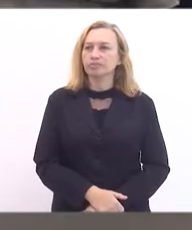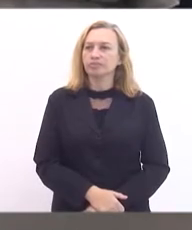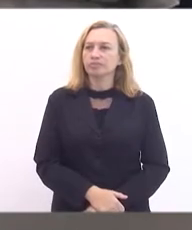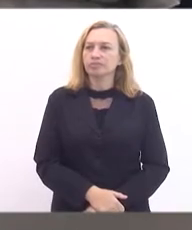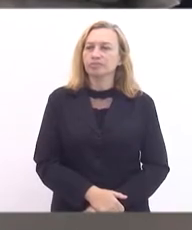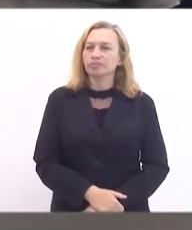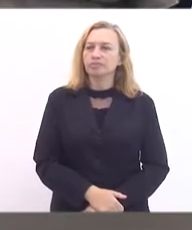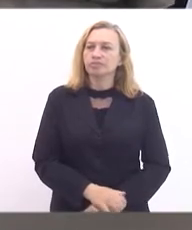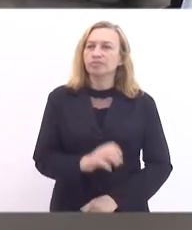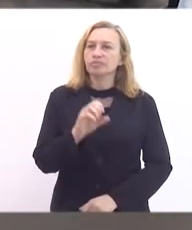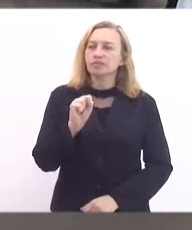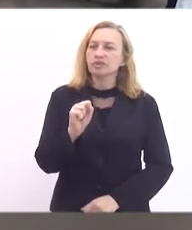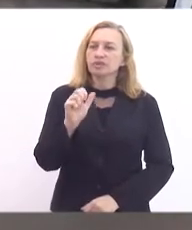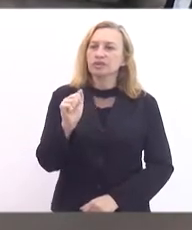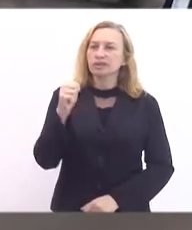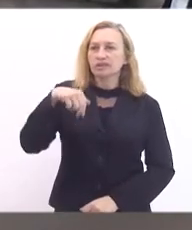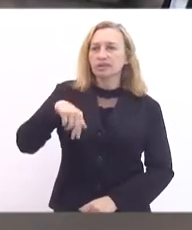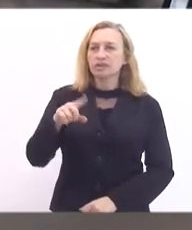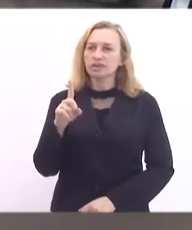oi Sandro